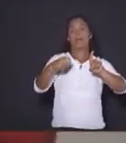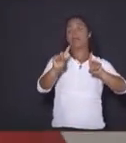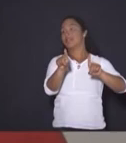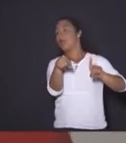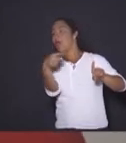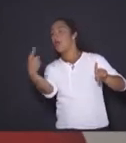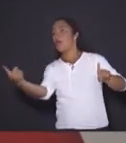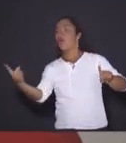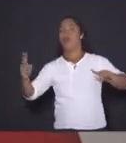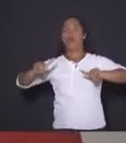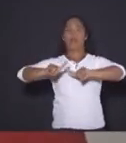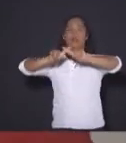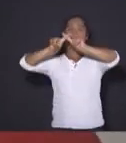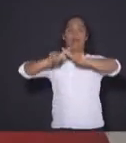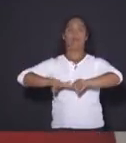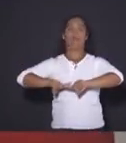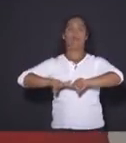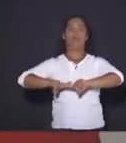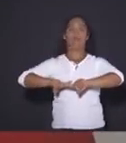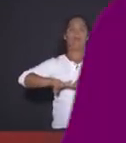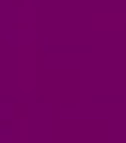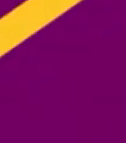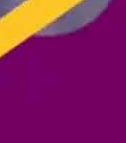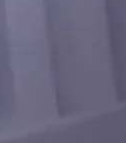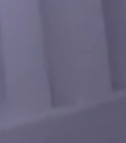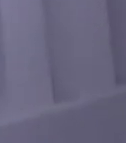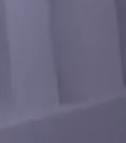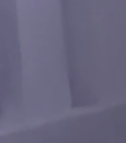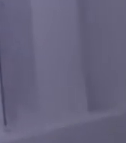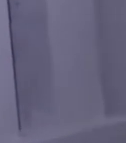notícia nesta sem manipulação